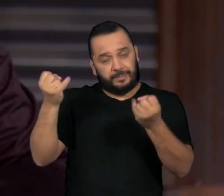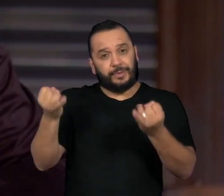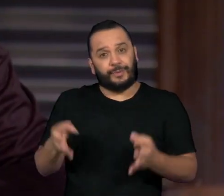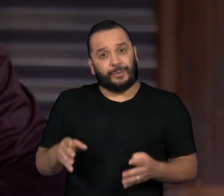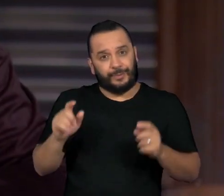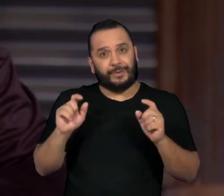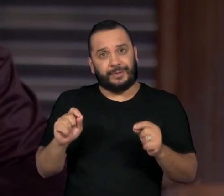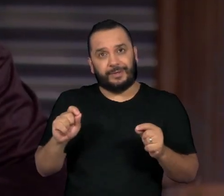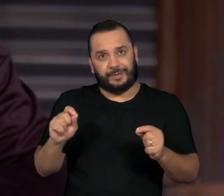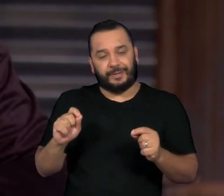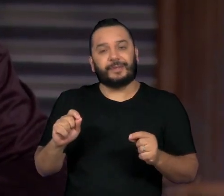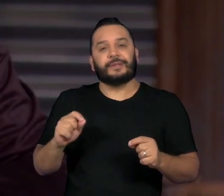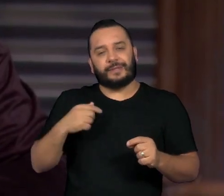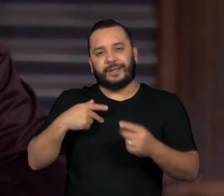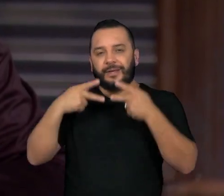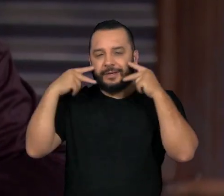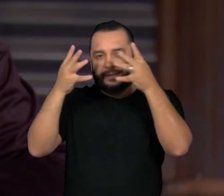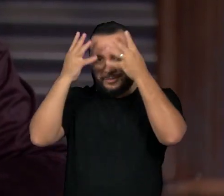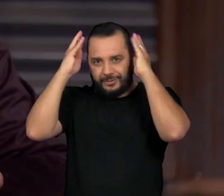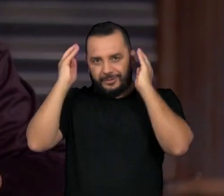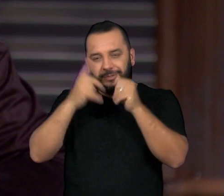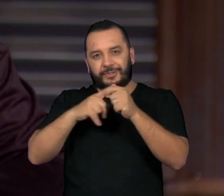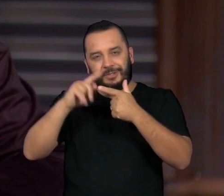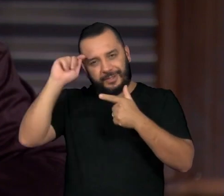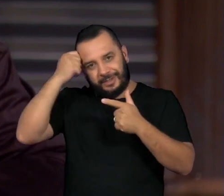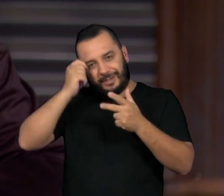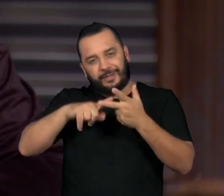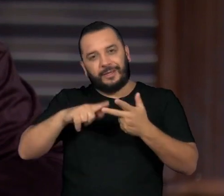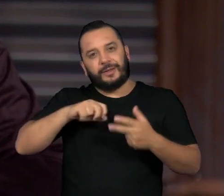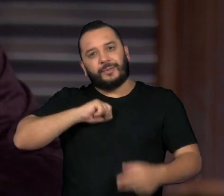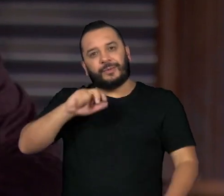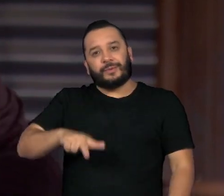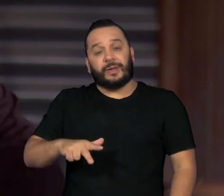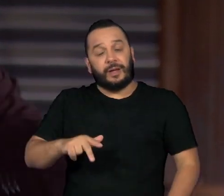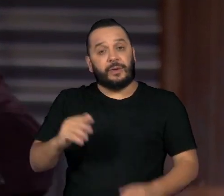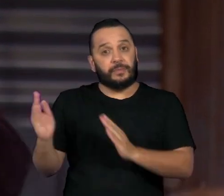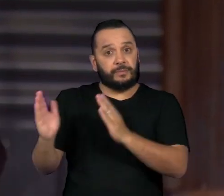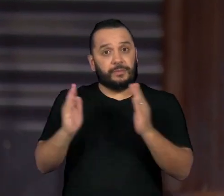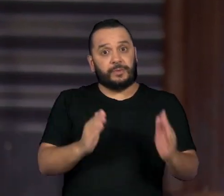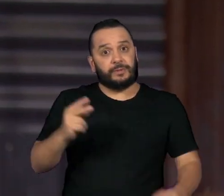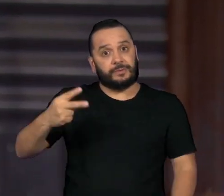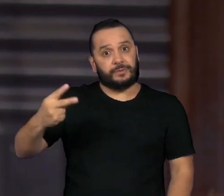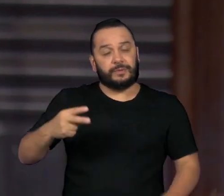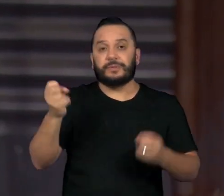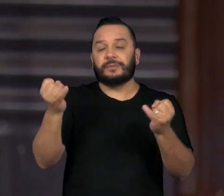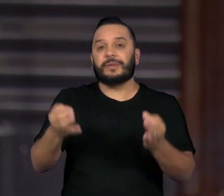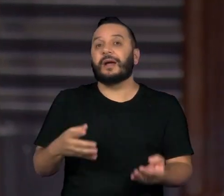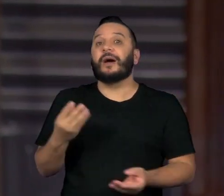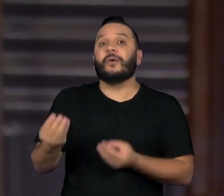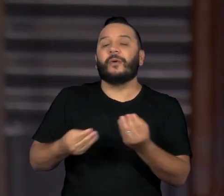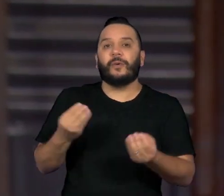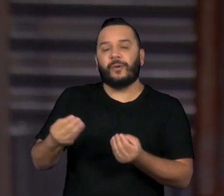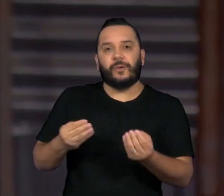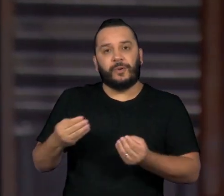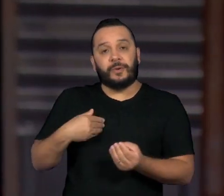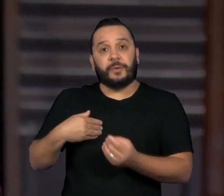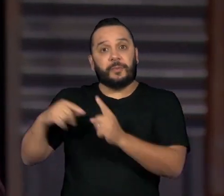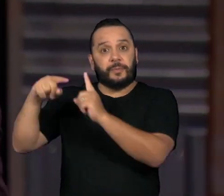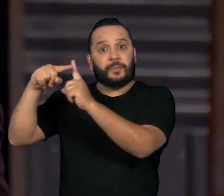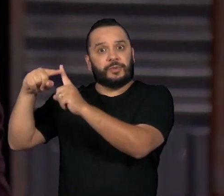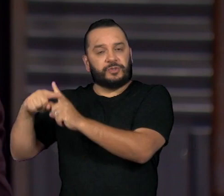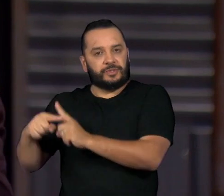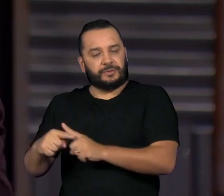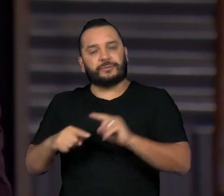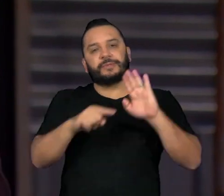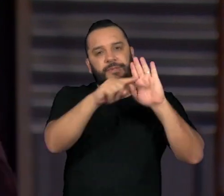né? De raízes indígenas, negras, portuguesas. E no próximo bloco nós vamos falar das delícias e também das